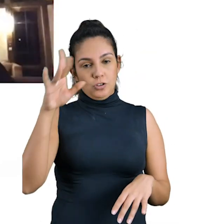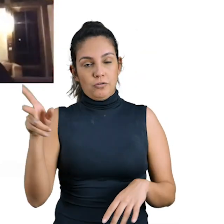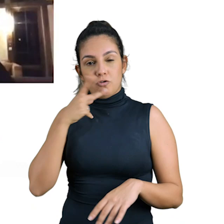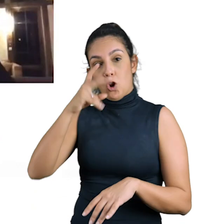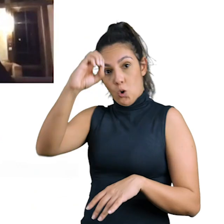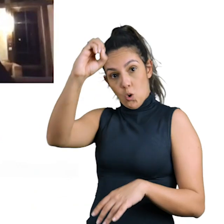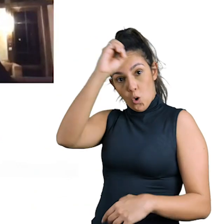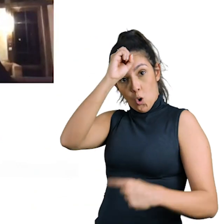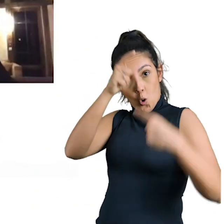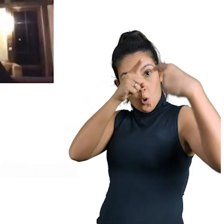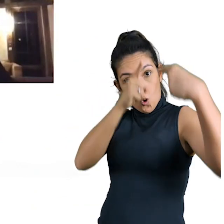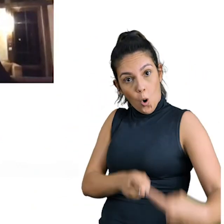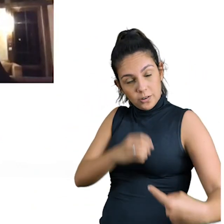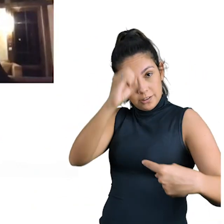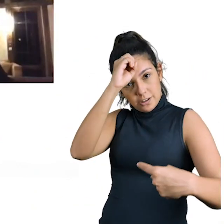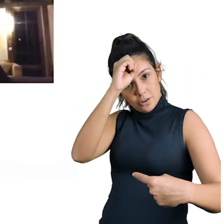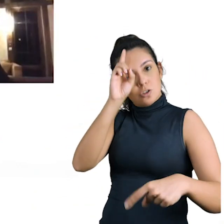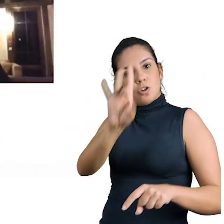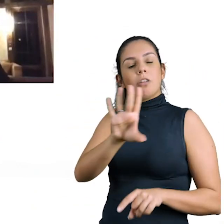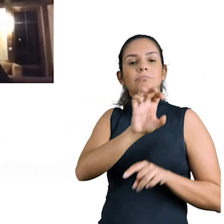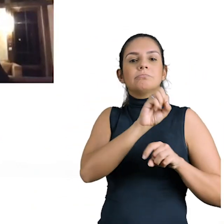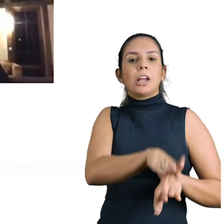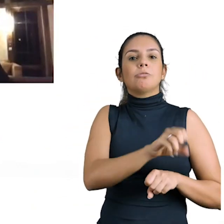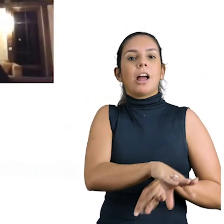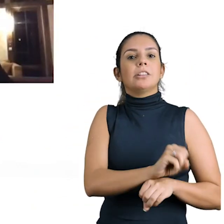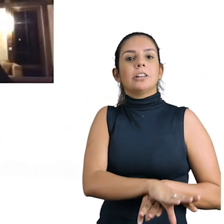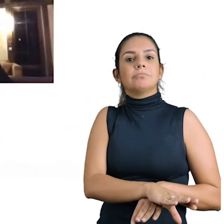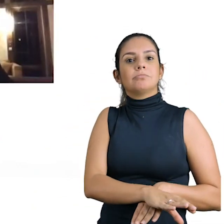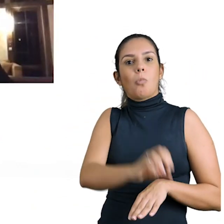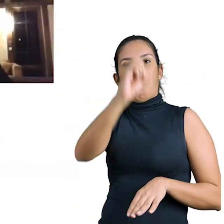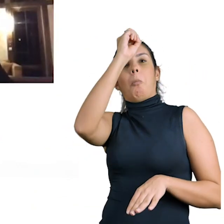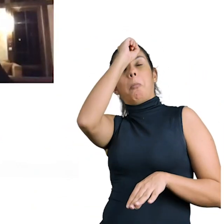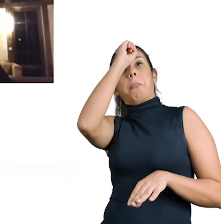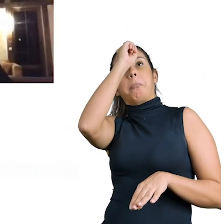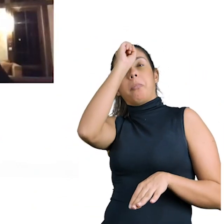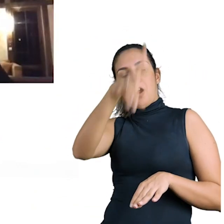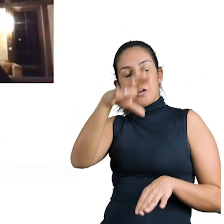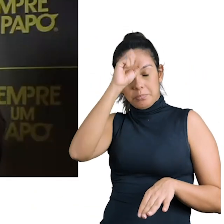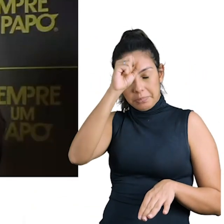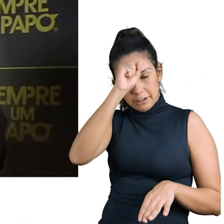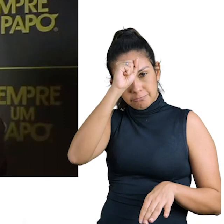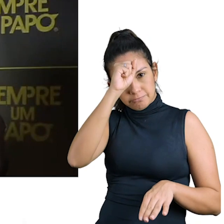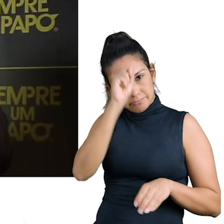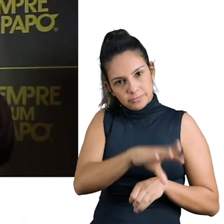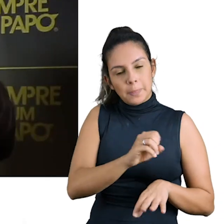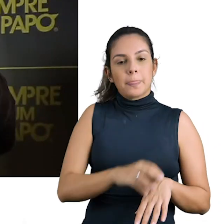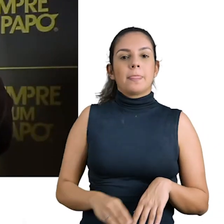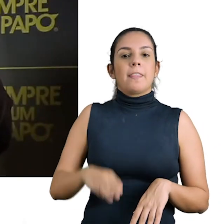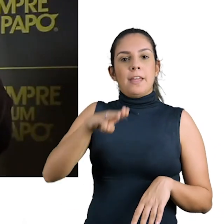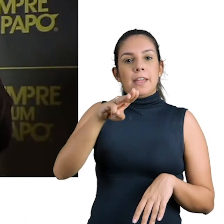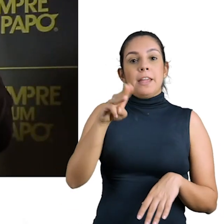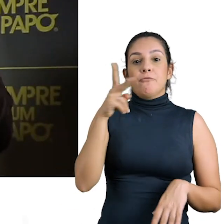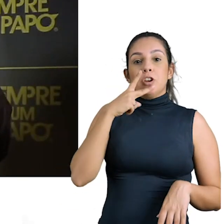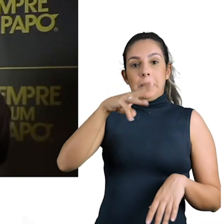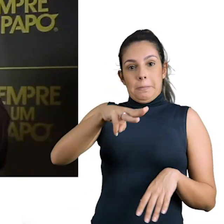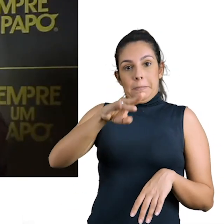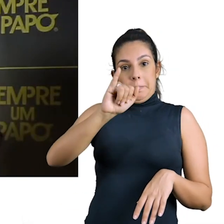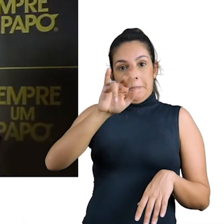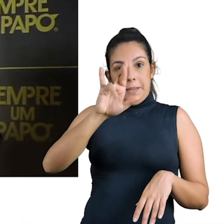a ignorância só tem a educação. Ponto. Ponto final. Bom. A Miriam Leitão, no